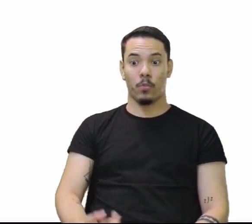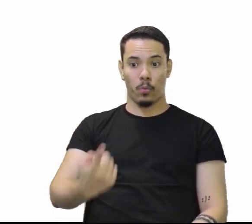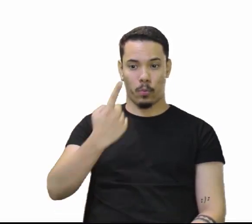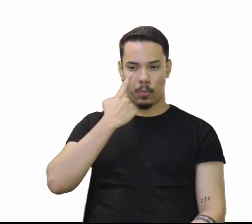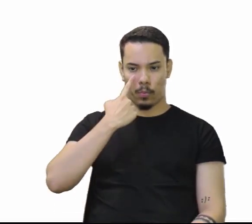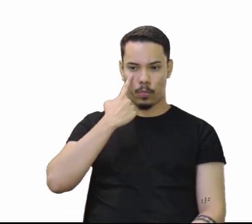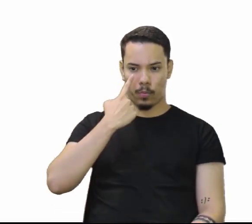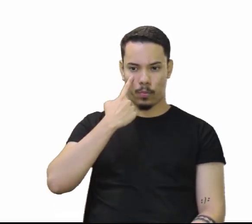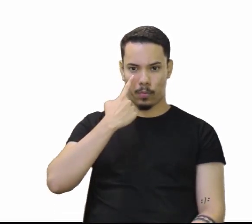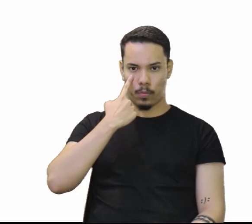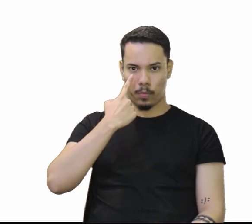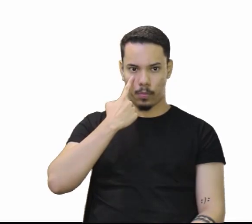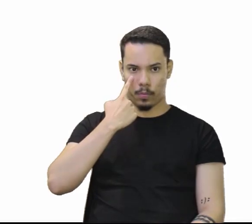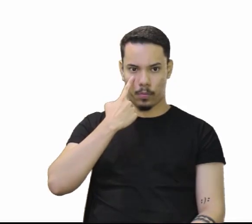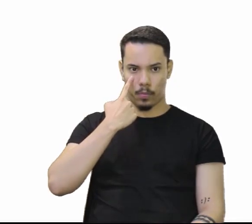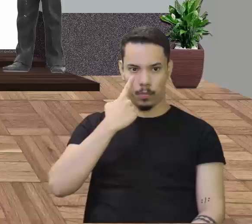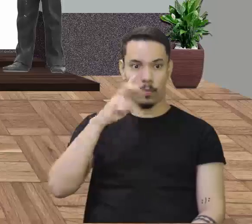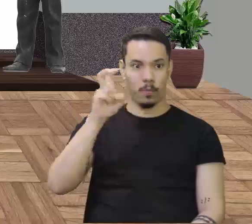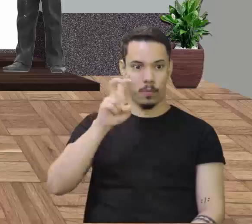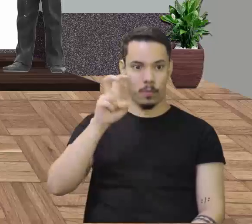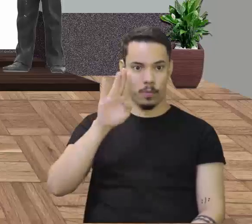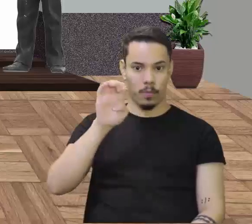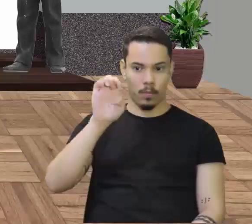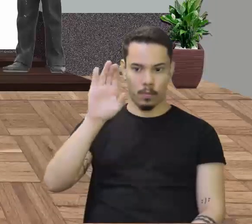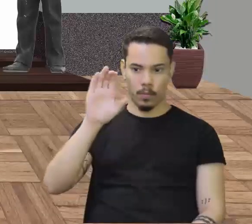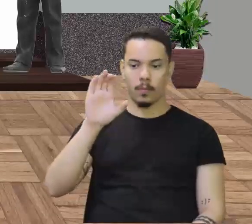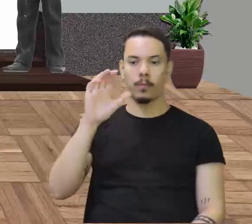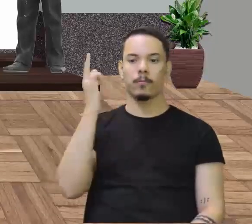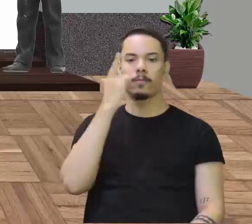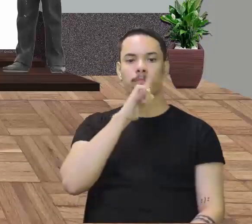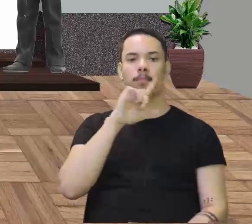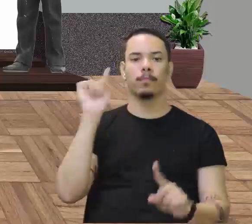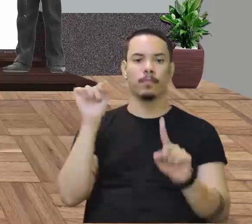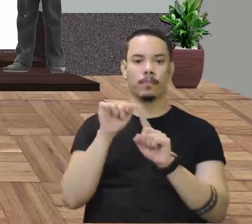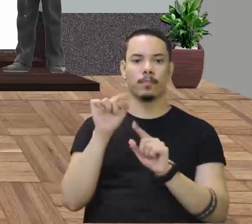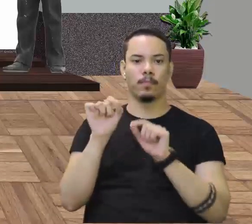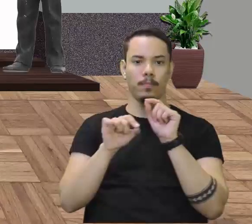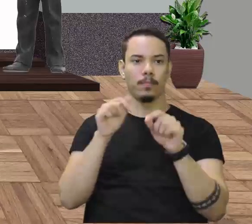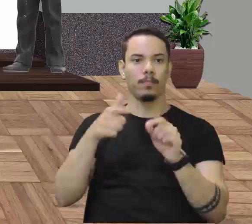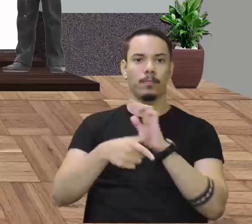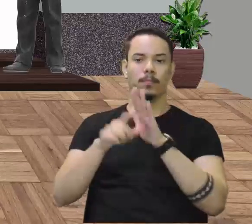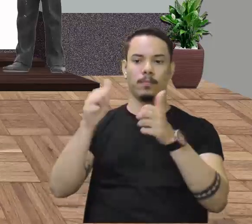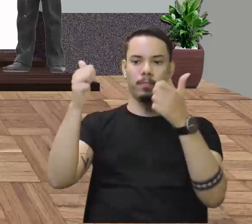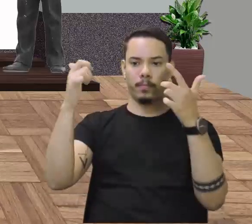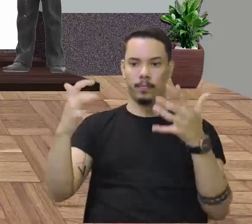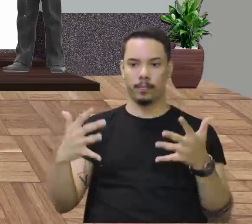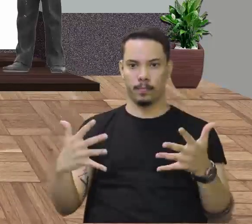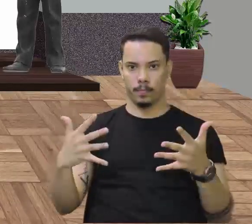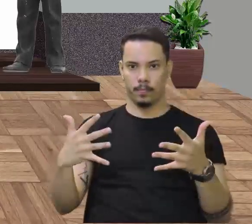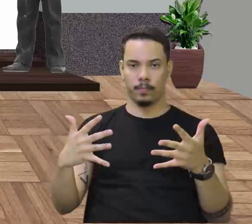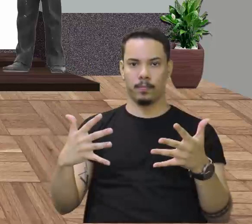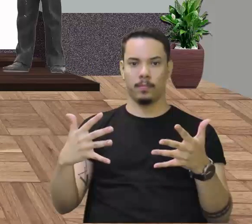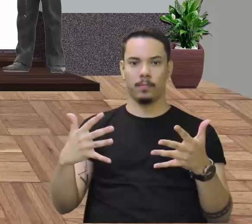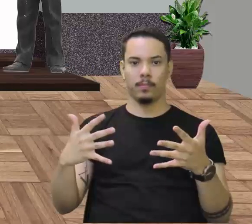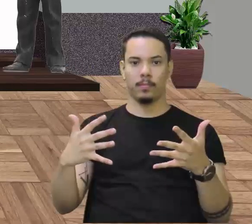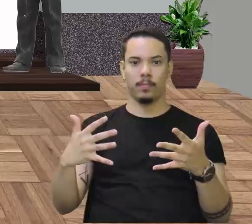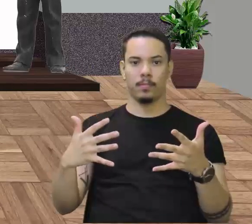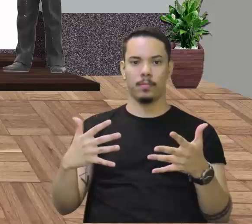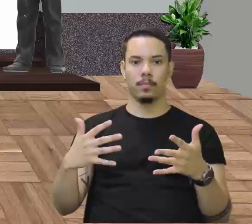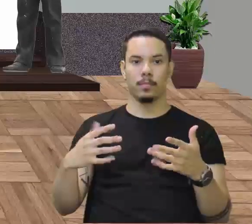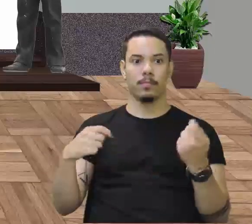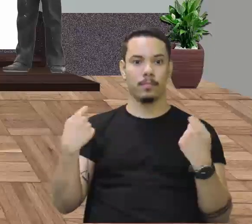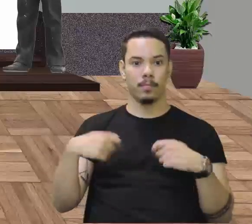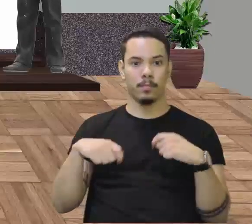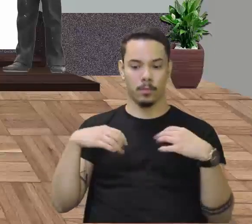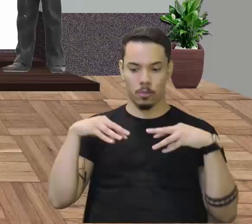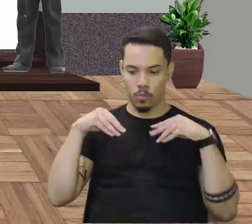Pessoal, o 5º BEC, ele veio, uma das missões que eu falei para vocês, ele seria